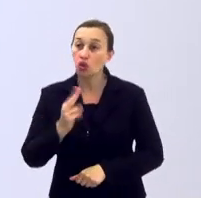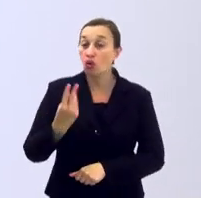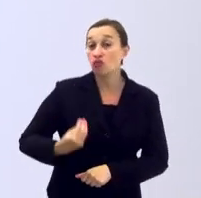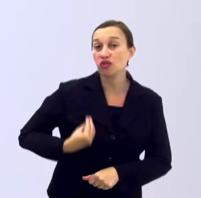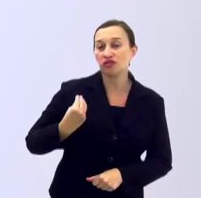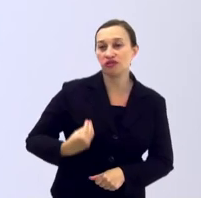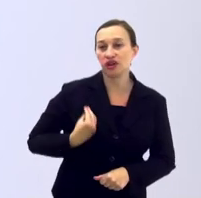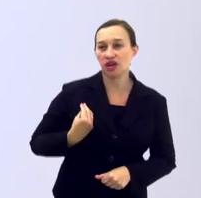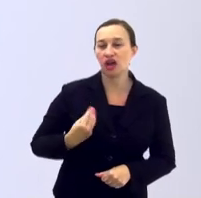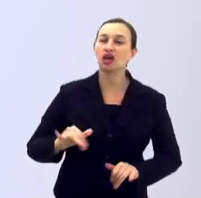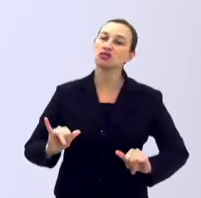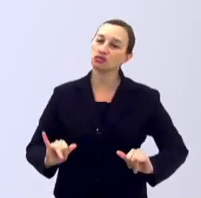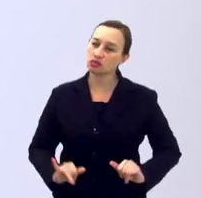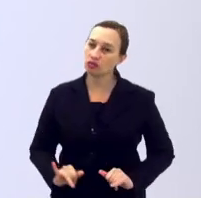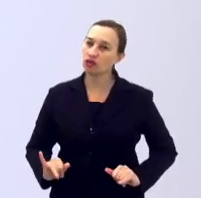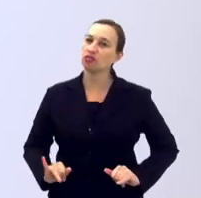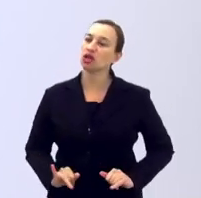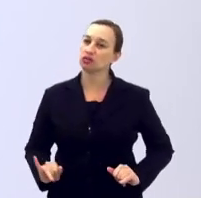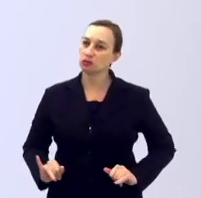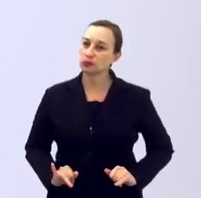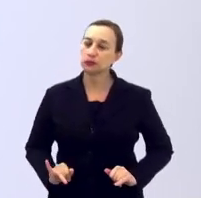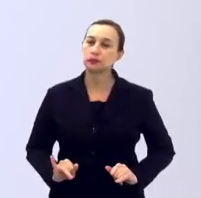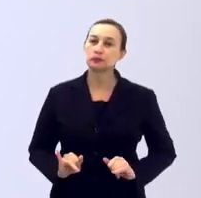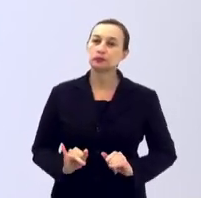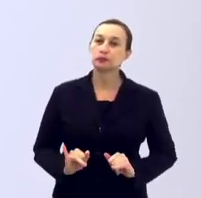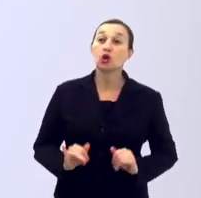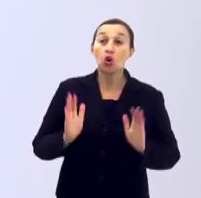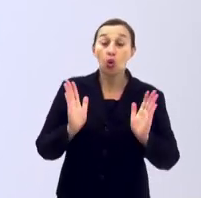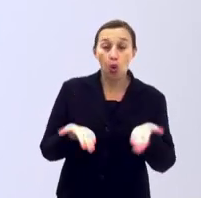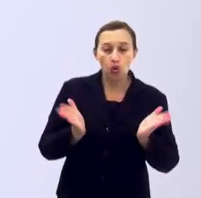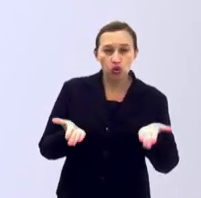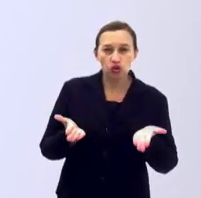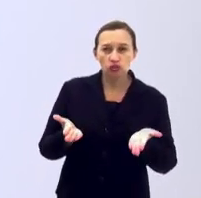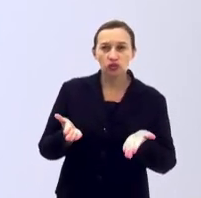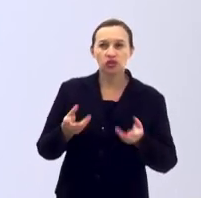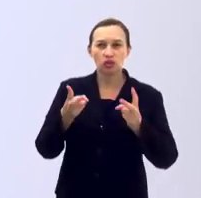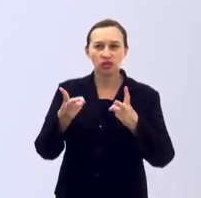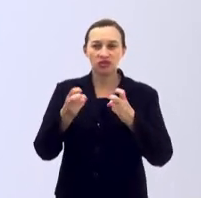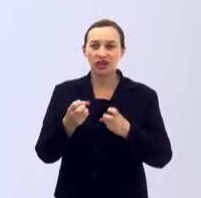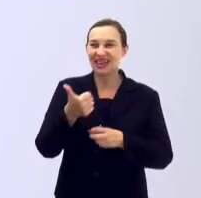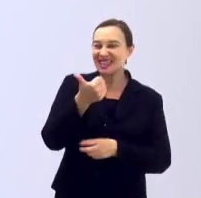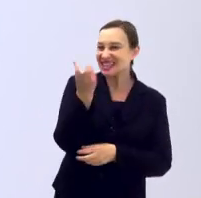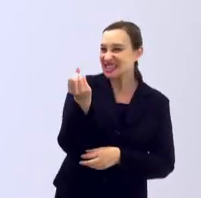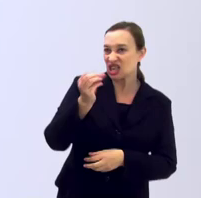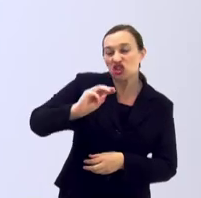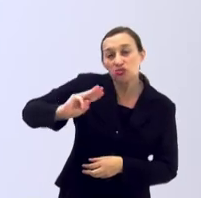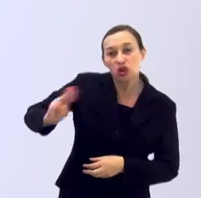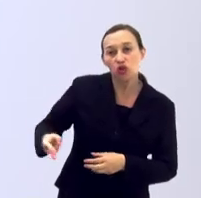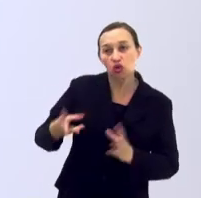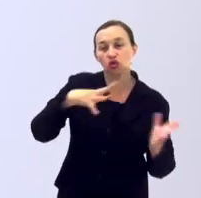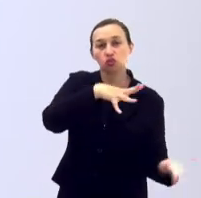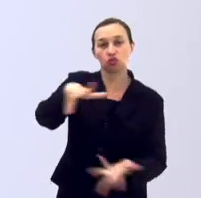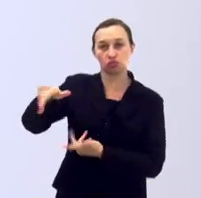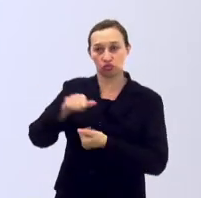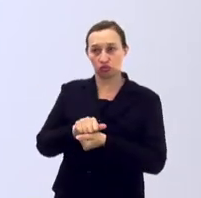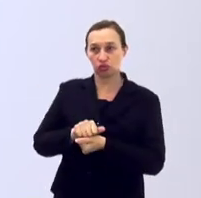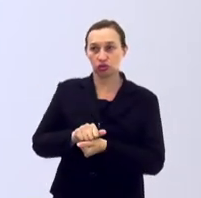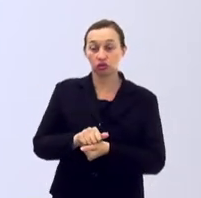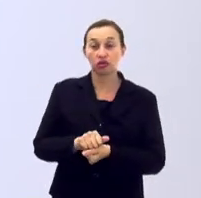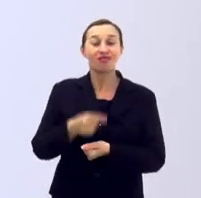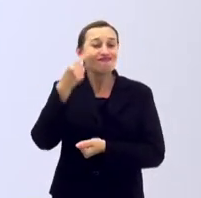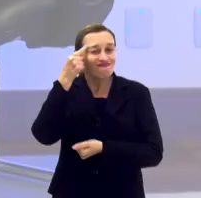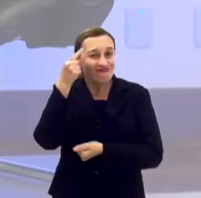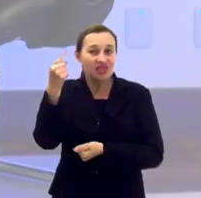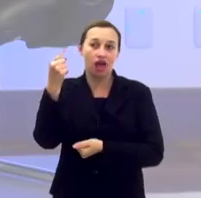sobreviver a essa barbárie que foi praticada. Hoje, para você ter uma ideia, nós somos 16 milhões no mundo